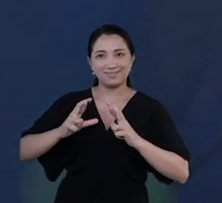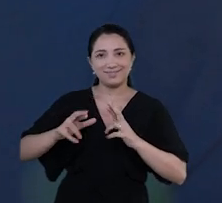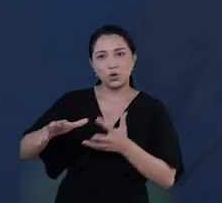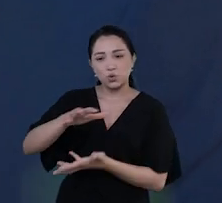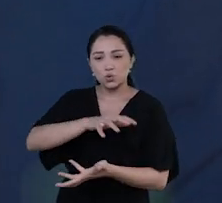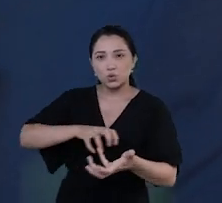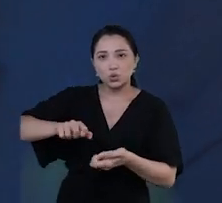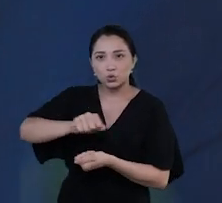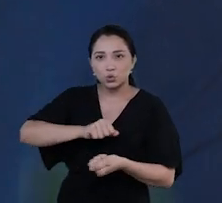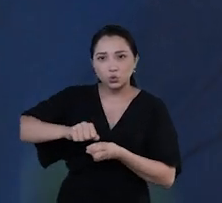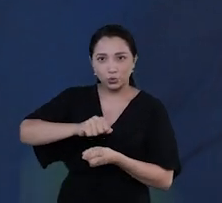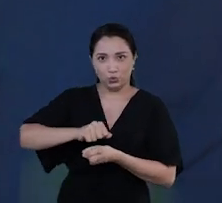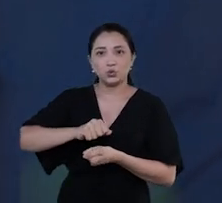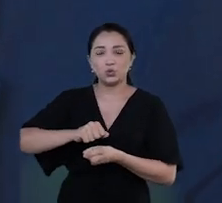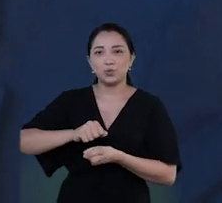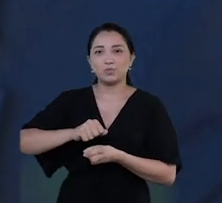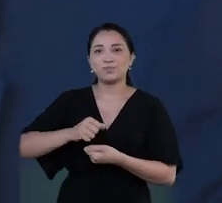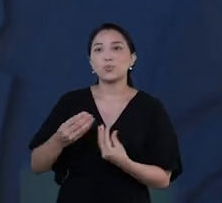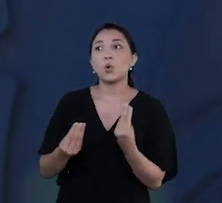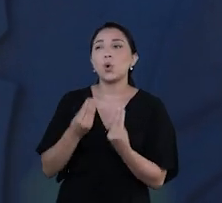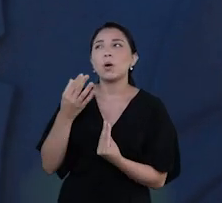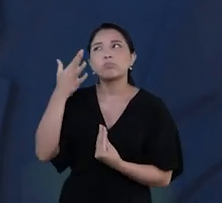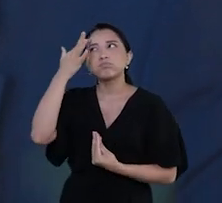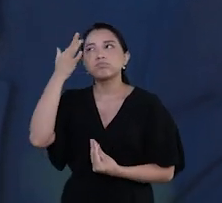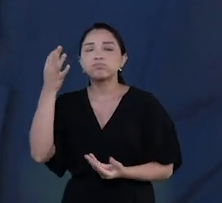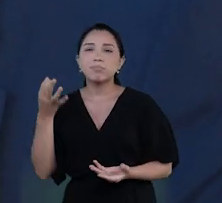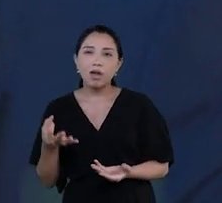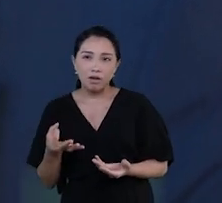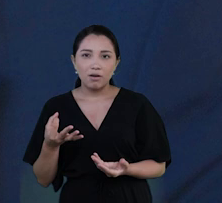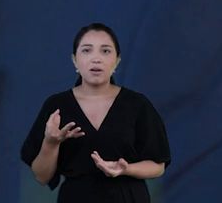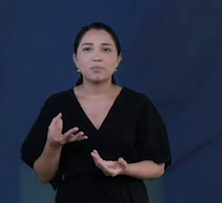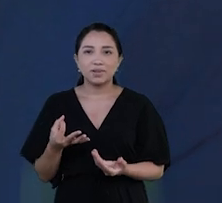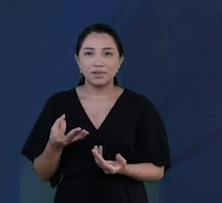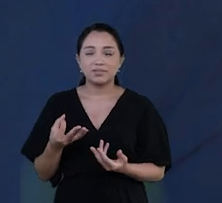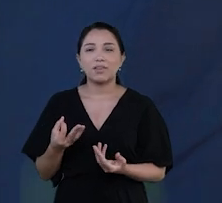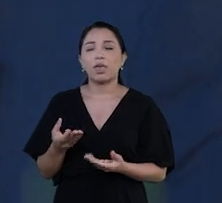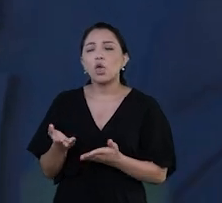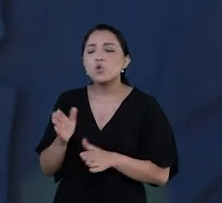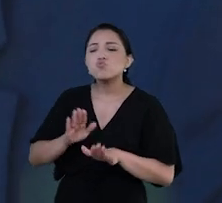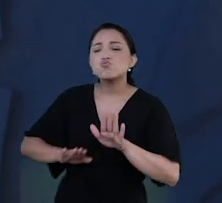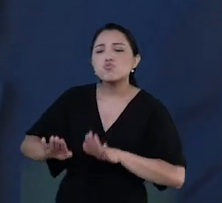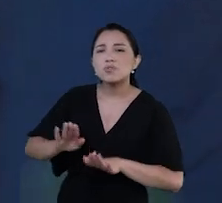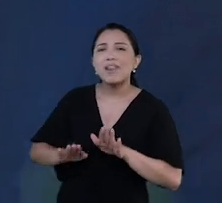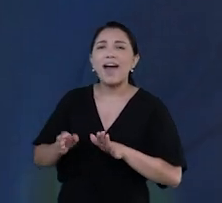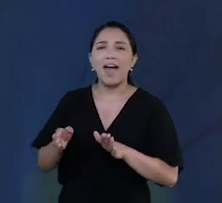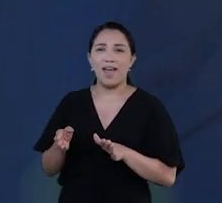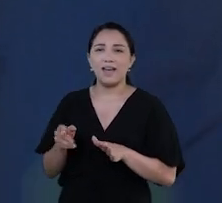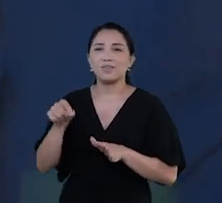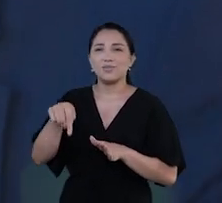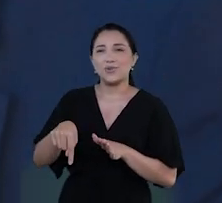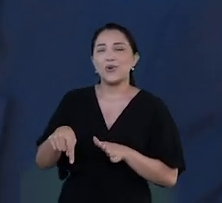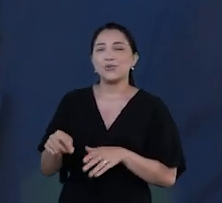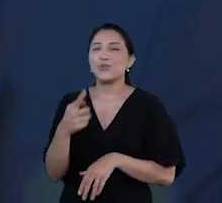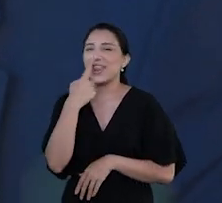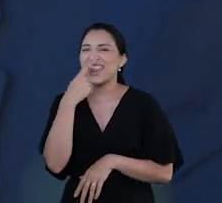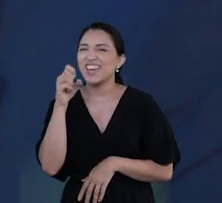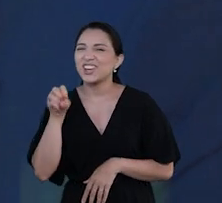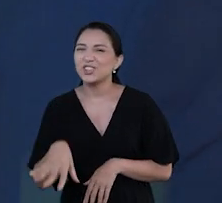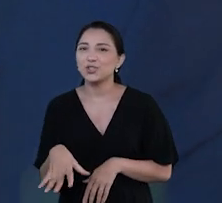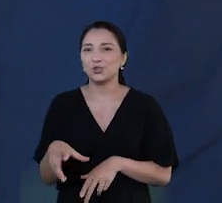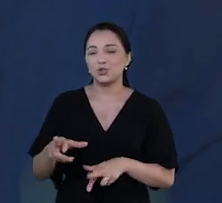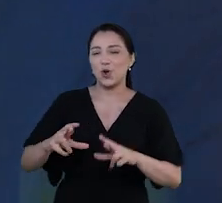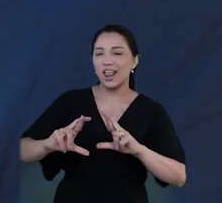letramento nessa área a compreensão de que a questão do do tratamento de resíduos da Separação deles da da da